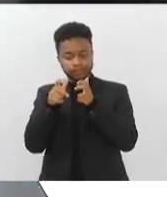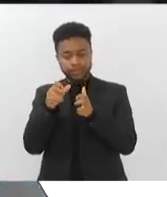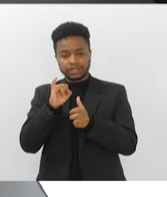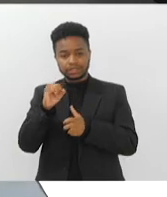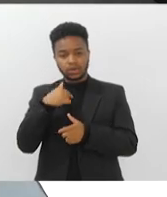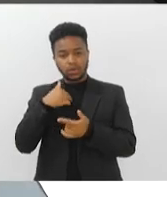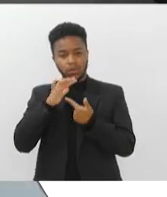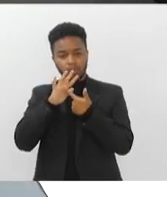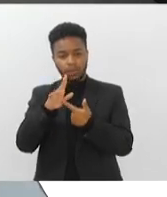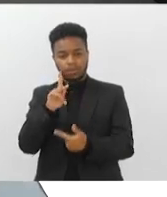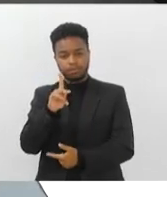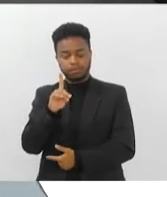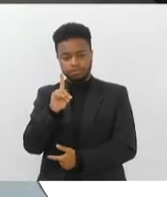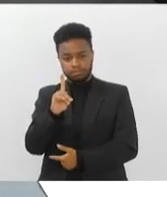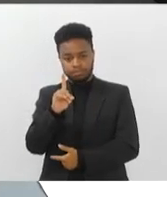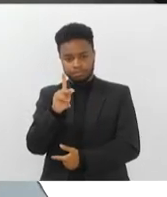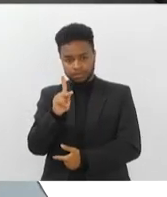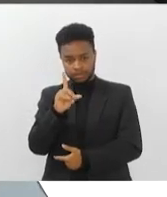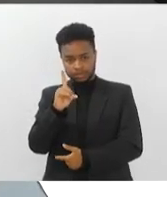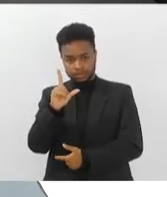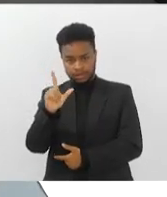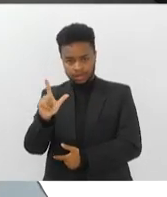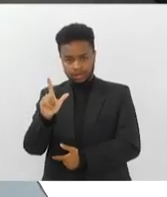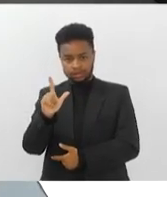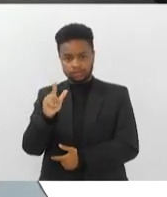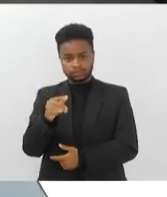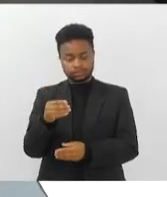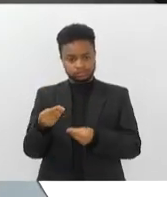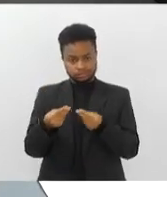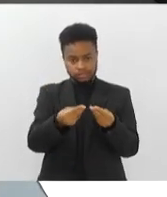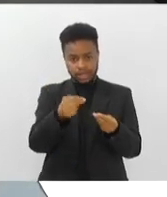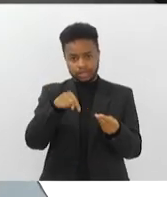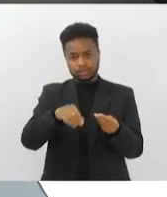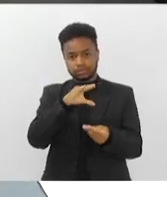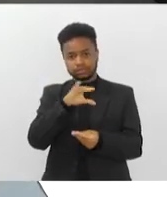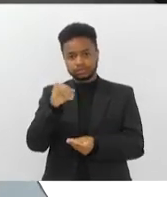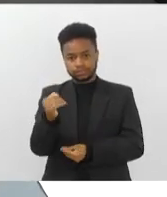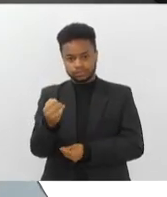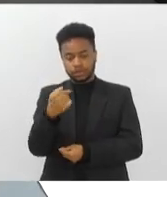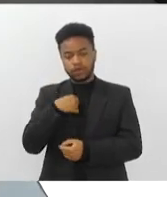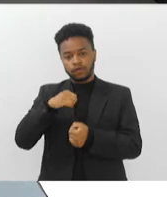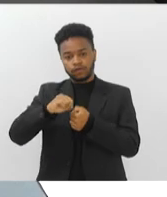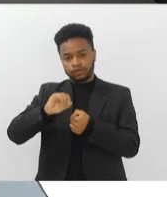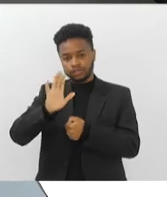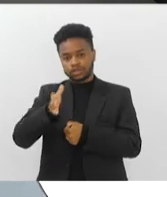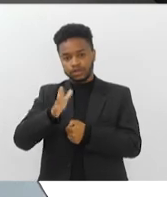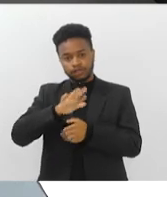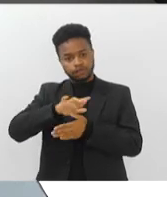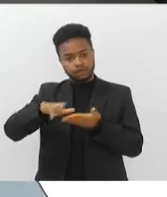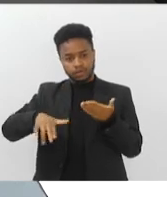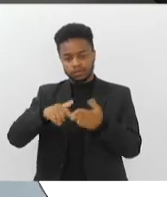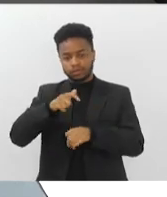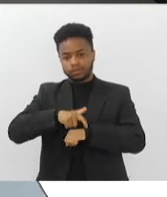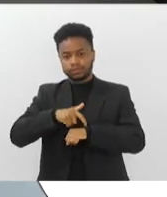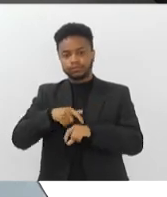um PDL, ele vem à CCJ. Eu já fiz isso muitas vezes. A